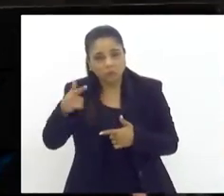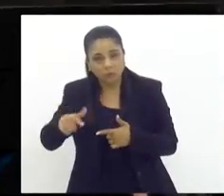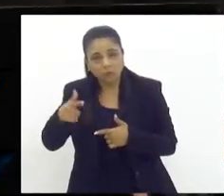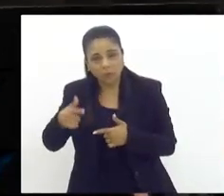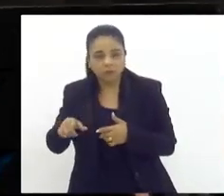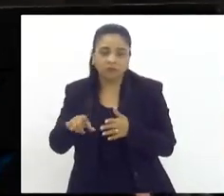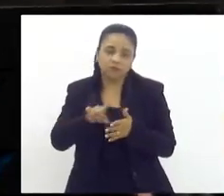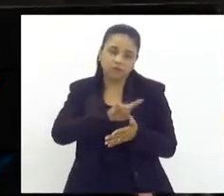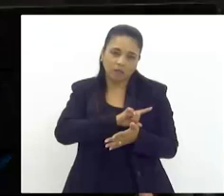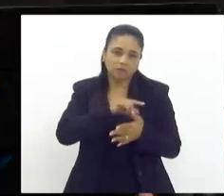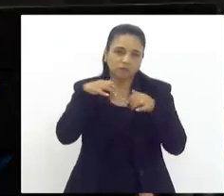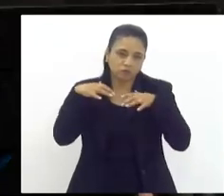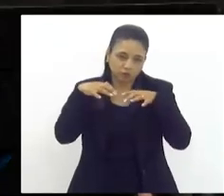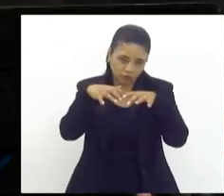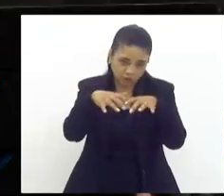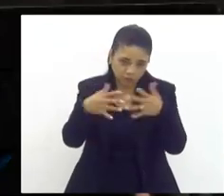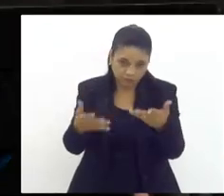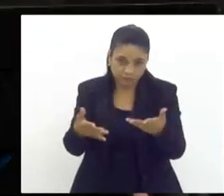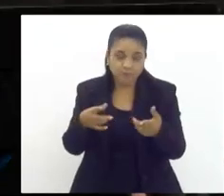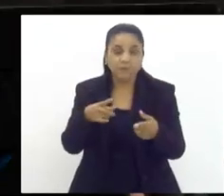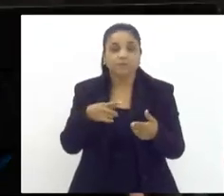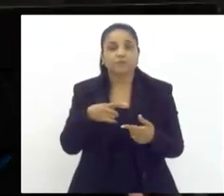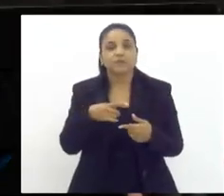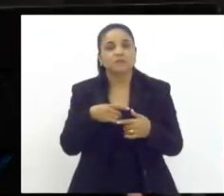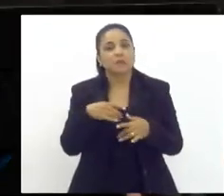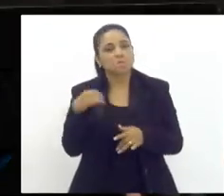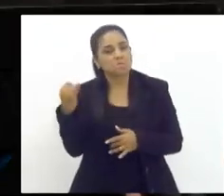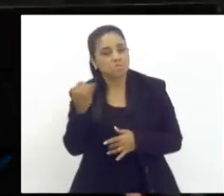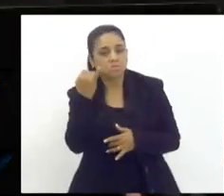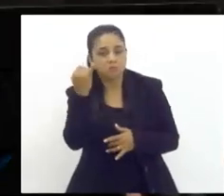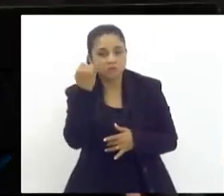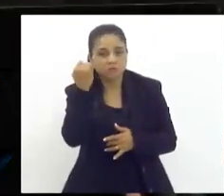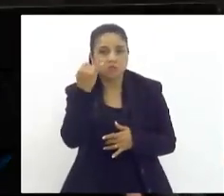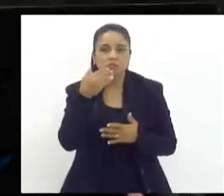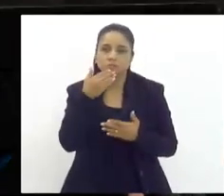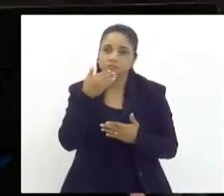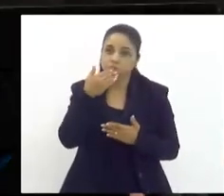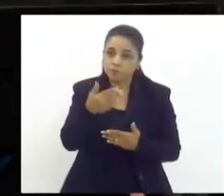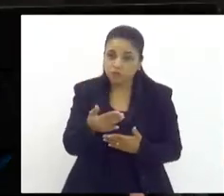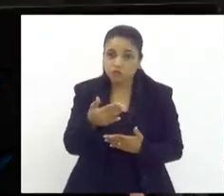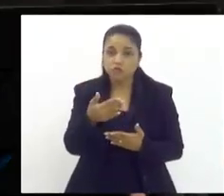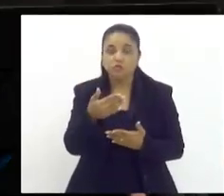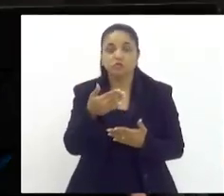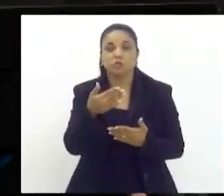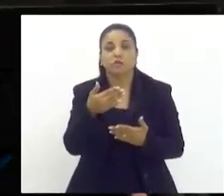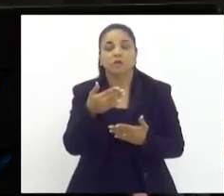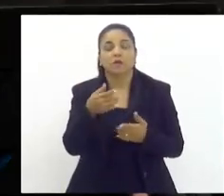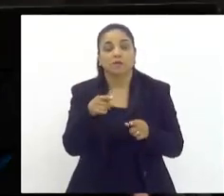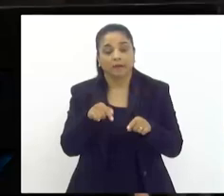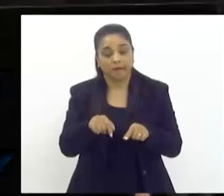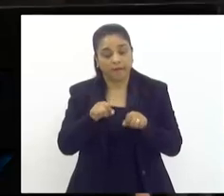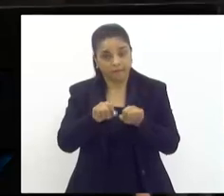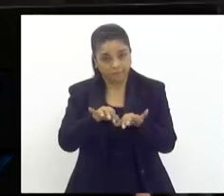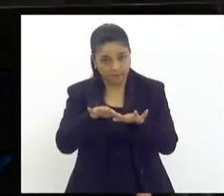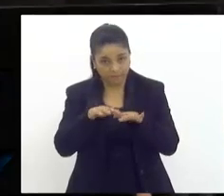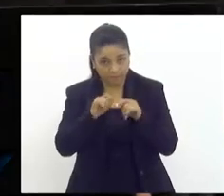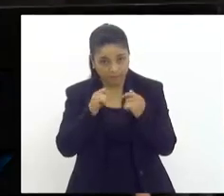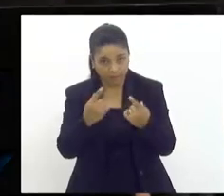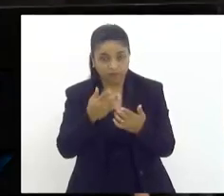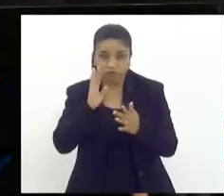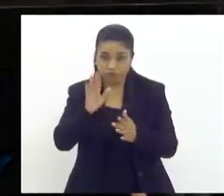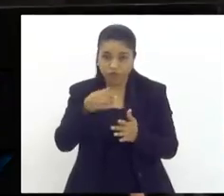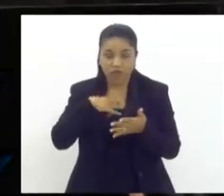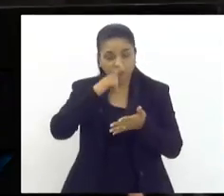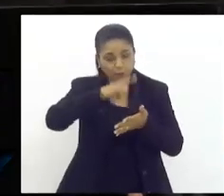antecederam então é importante fazer aqui novamente essa solicitação agora da Tribuna porque já fiz através